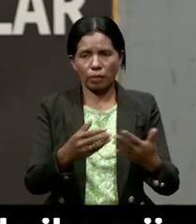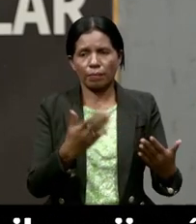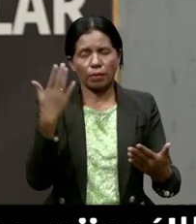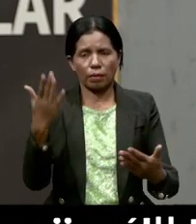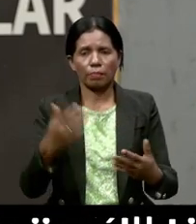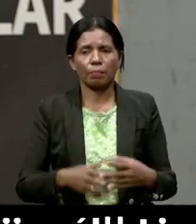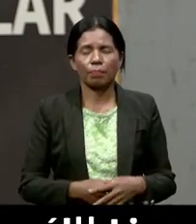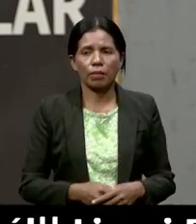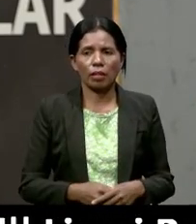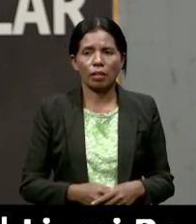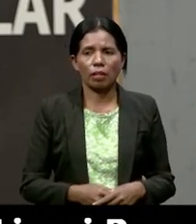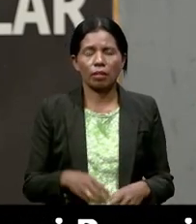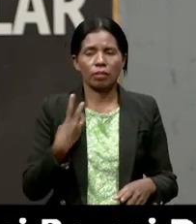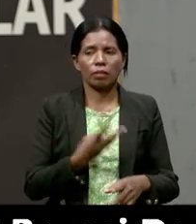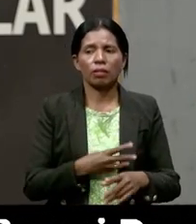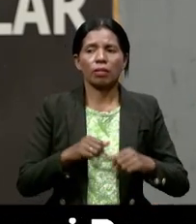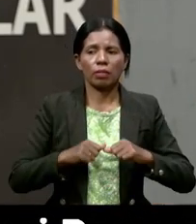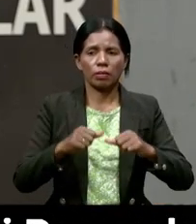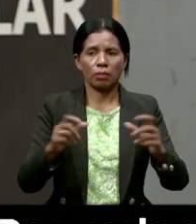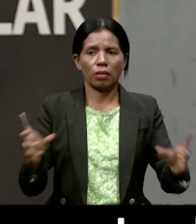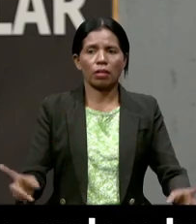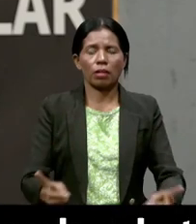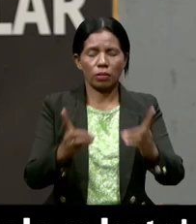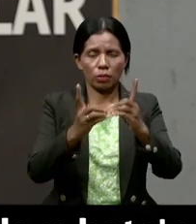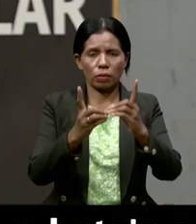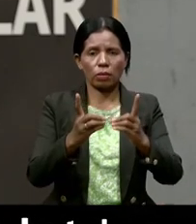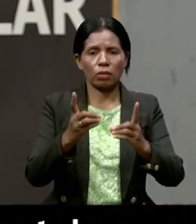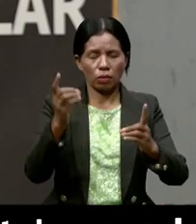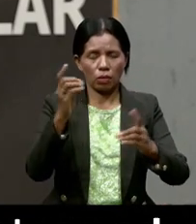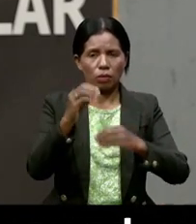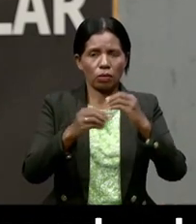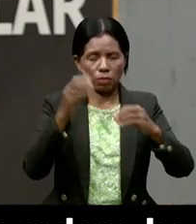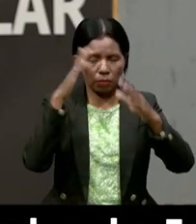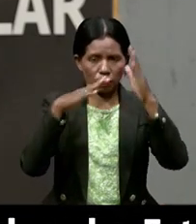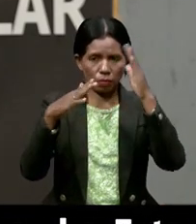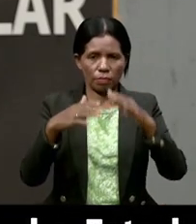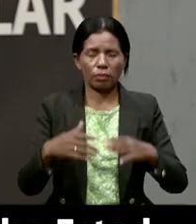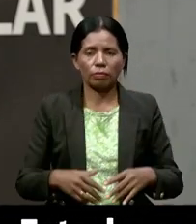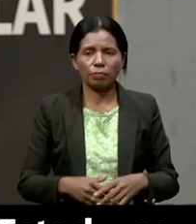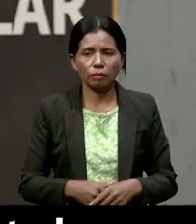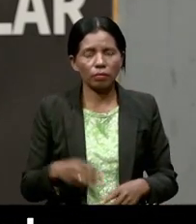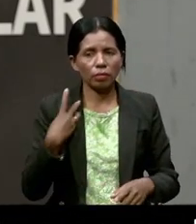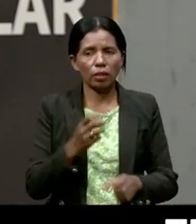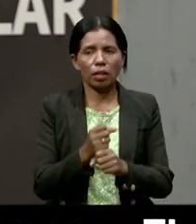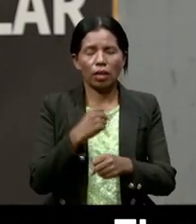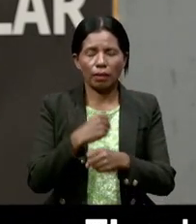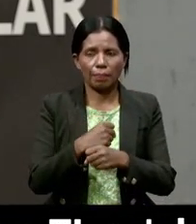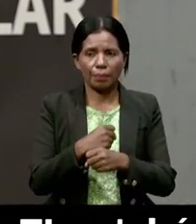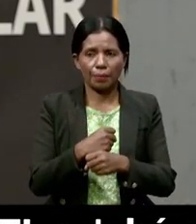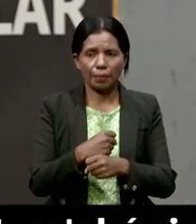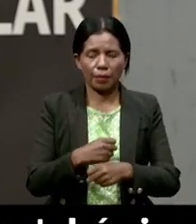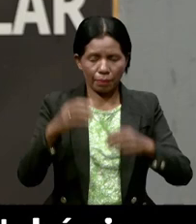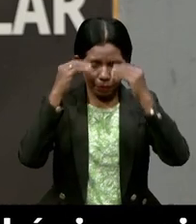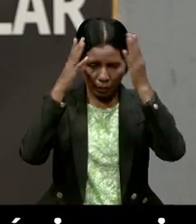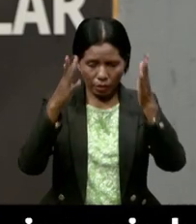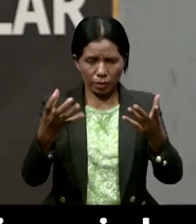remotas. Ita se continua enfrenta com um problema recursos humanos. Ita produz zona e tenha profissionais de saúde